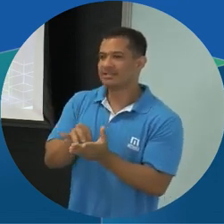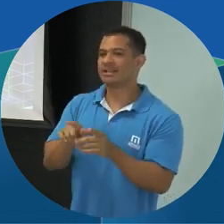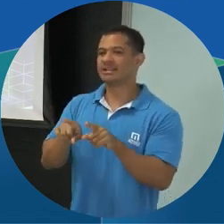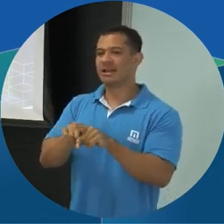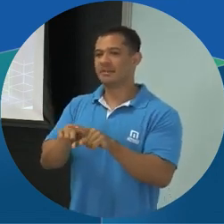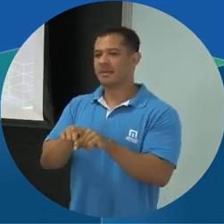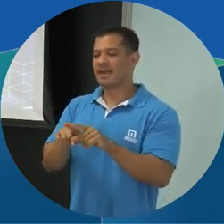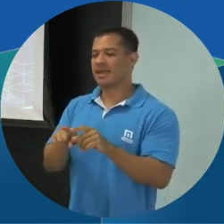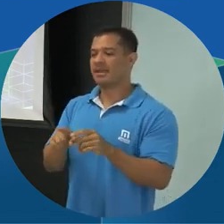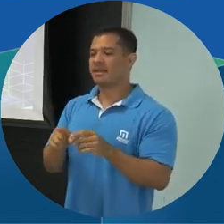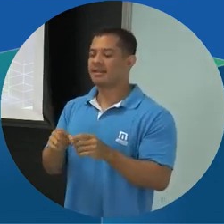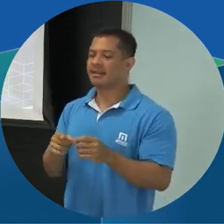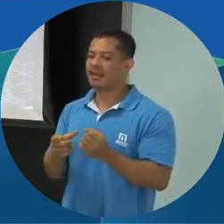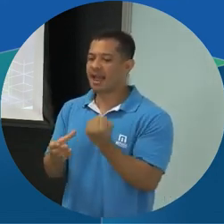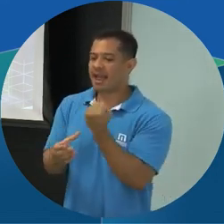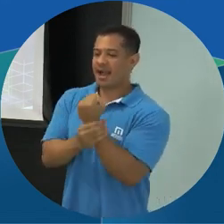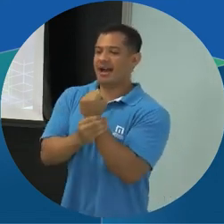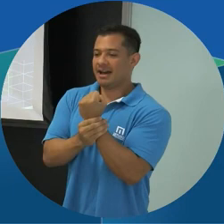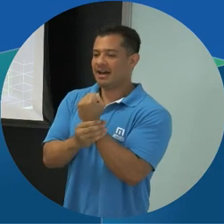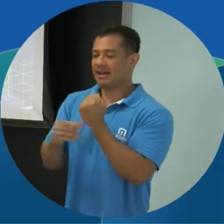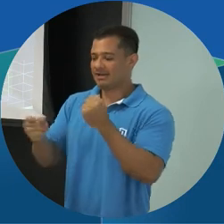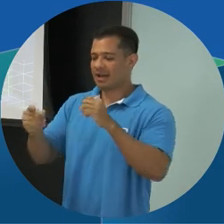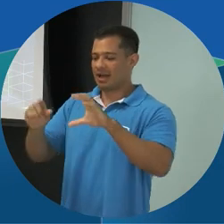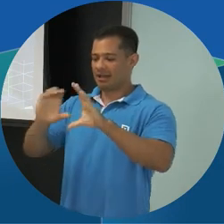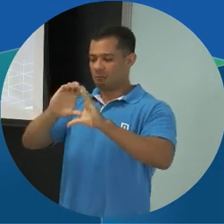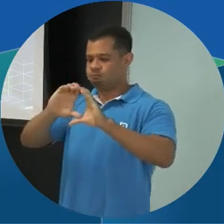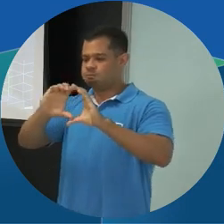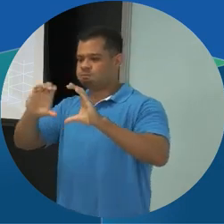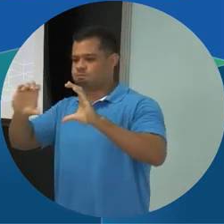foi toda preenchida.